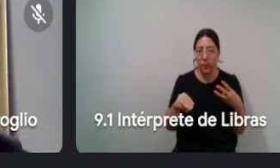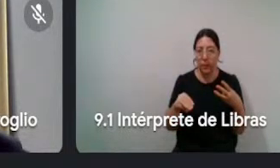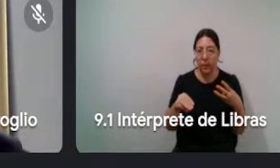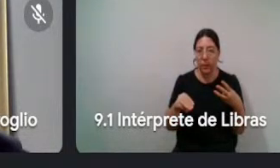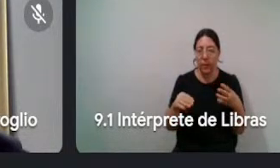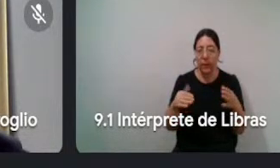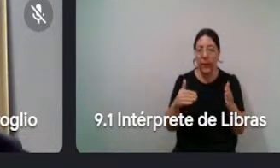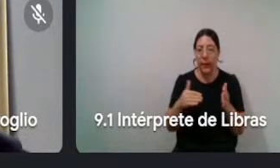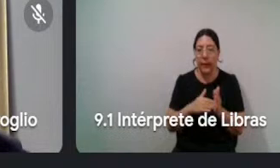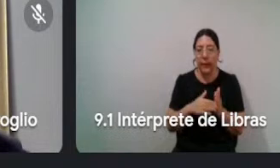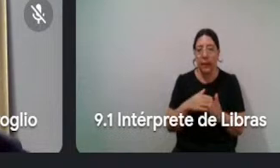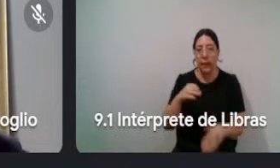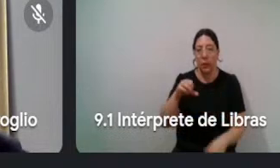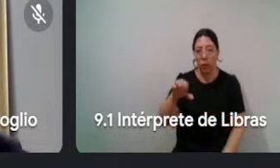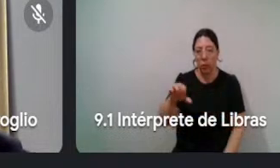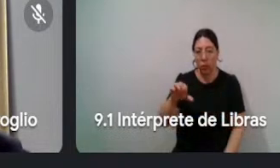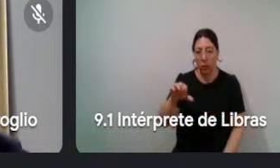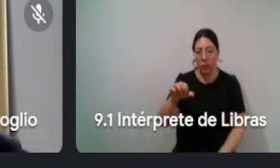9/6/2023.